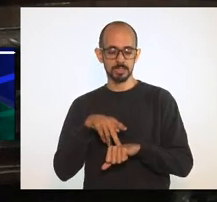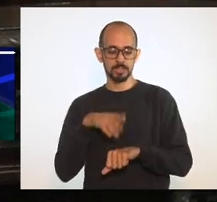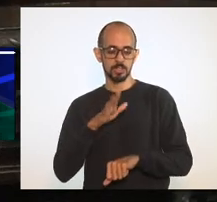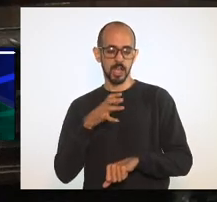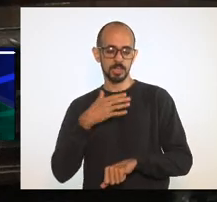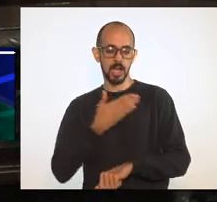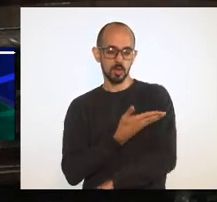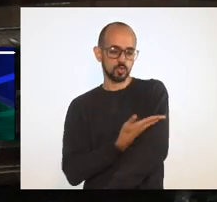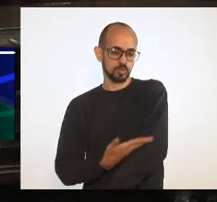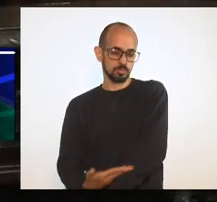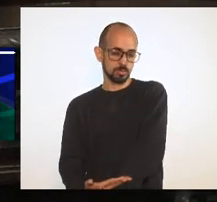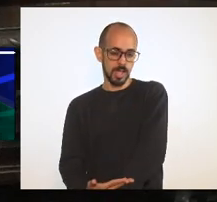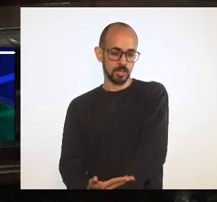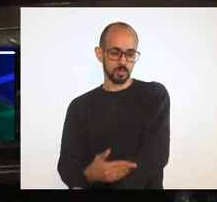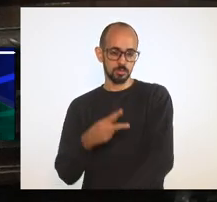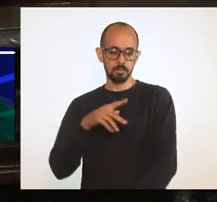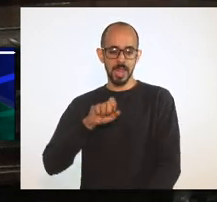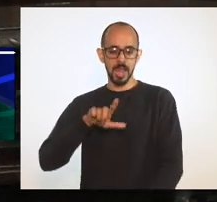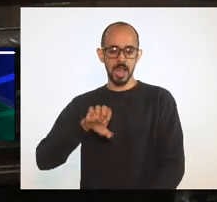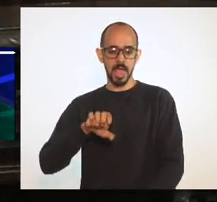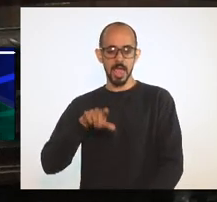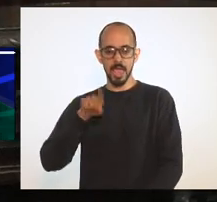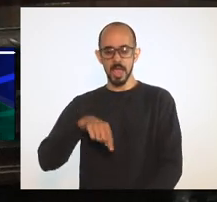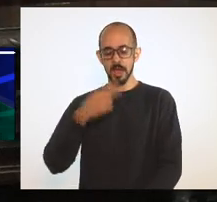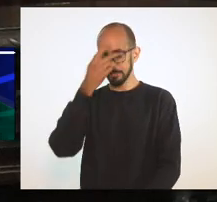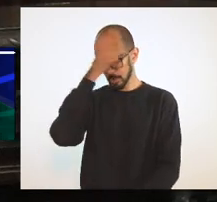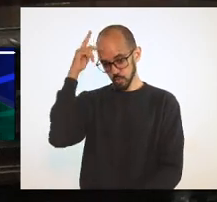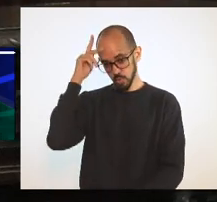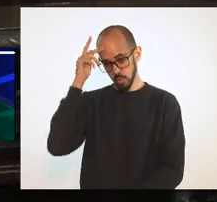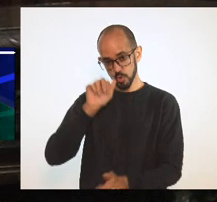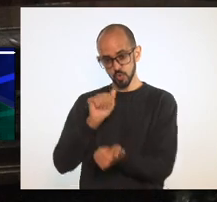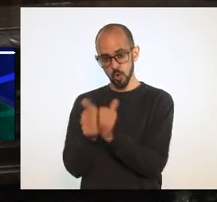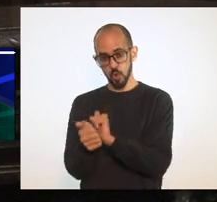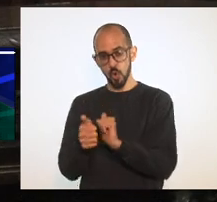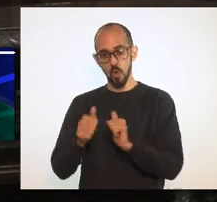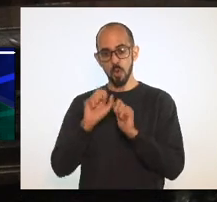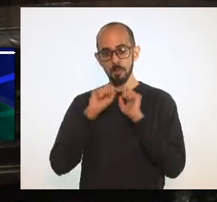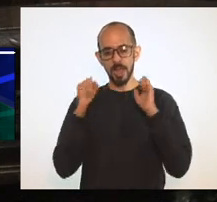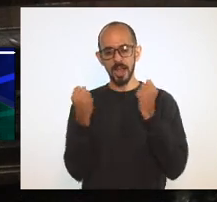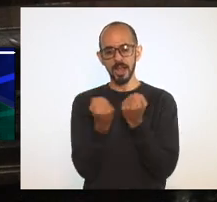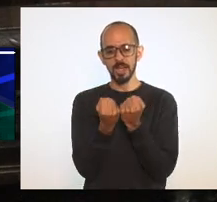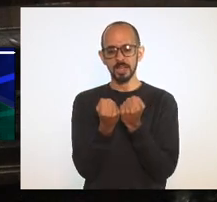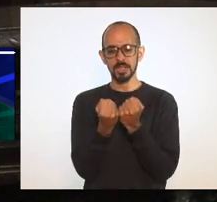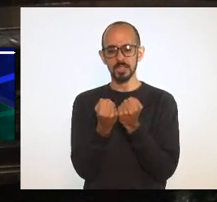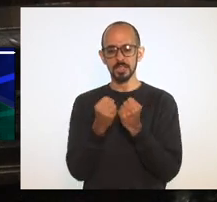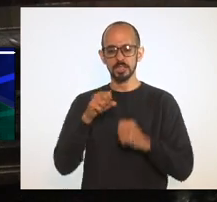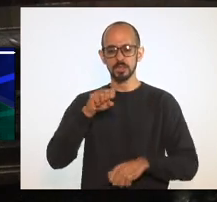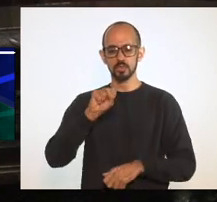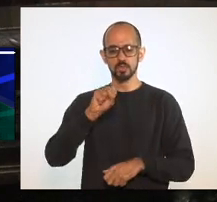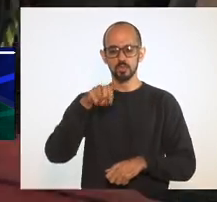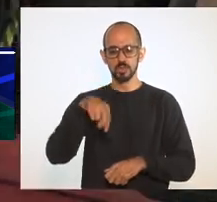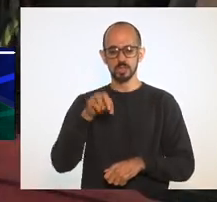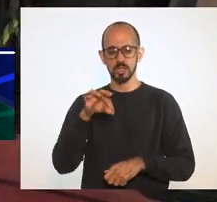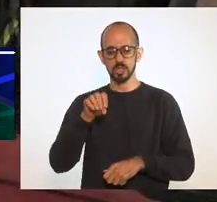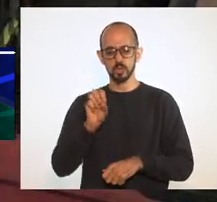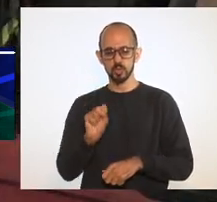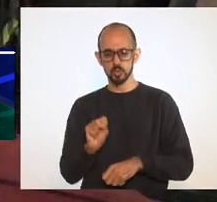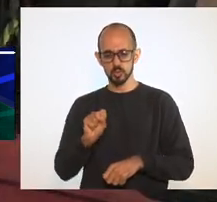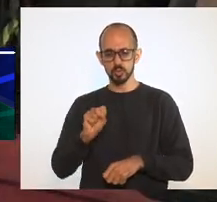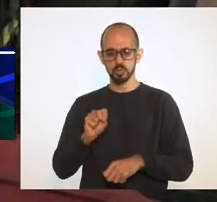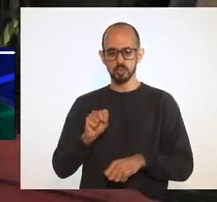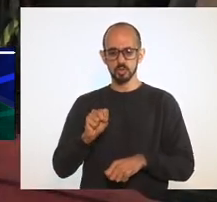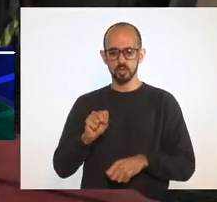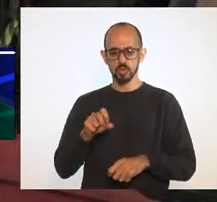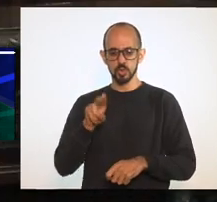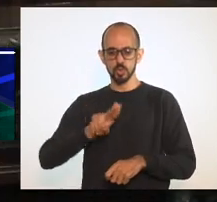Pelé, para nós, presidente, é o Pelé. É o Pelé que jogou no Maracanã, no Santos, né, vestiu a camisa rubro-negra